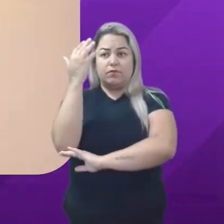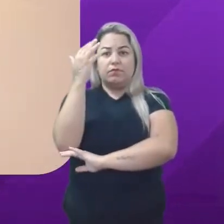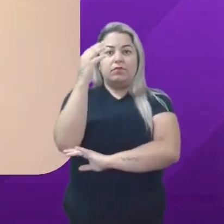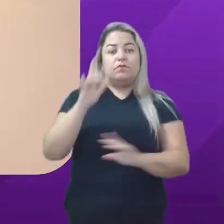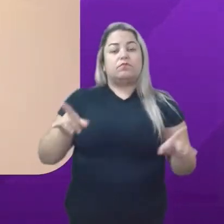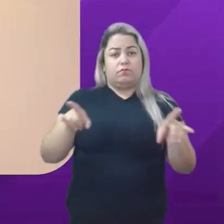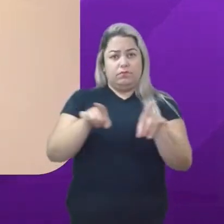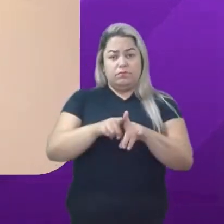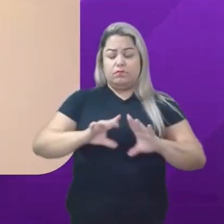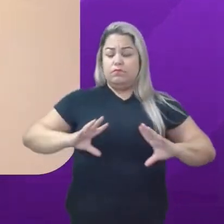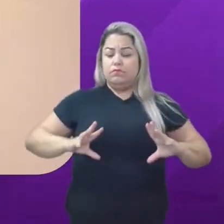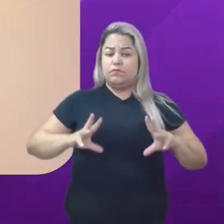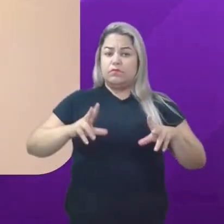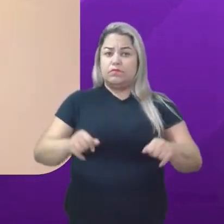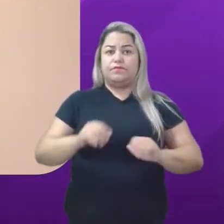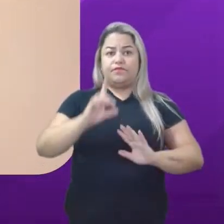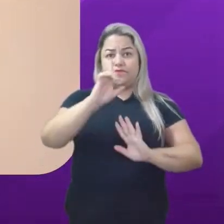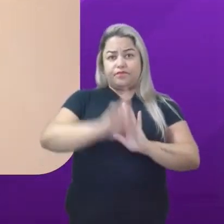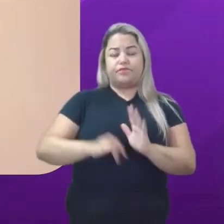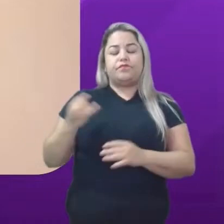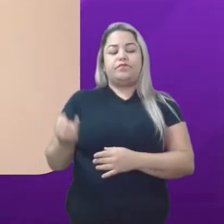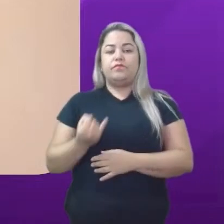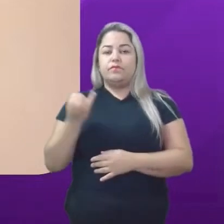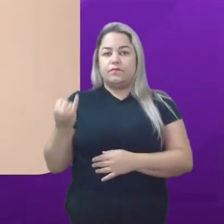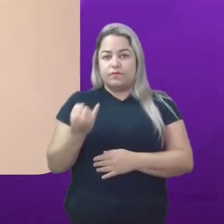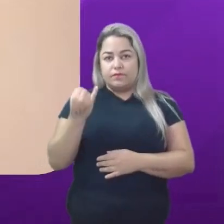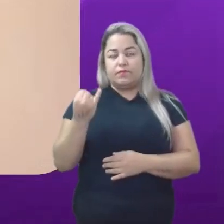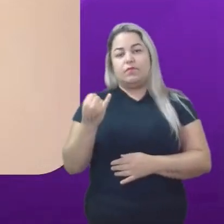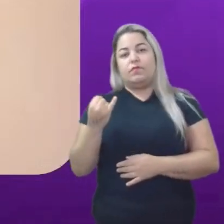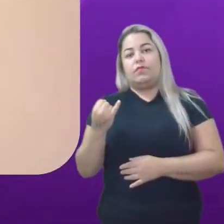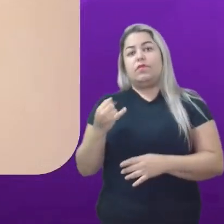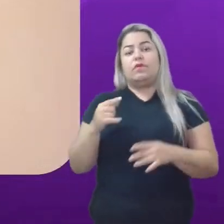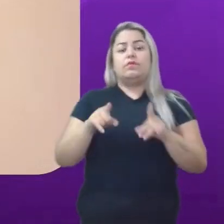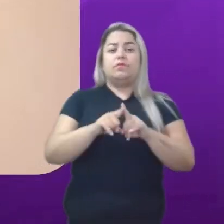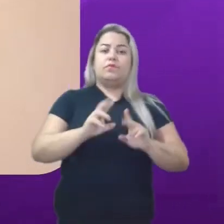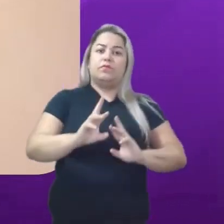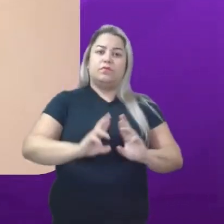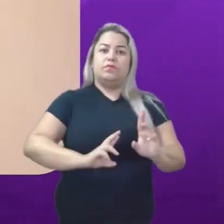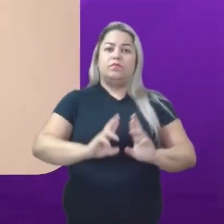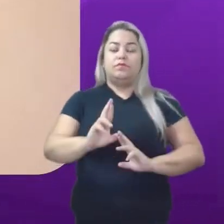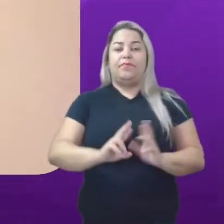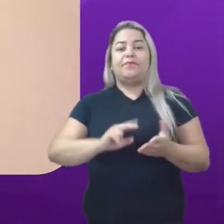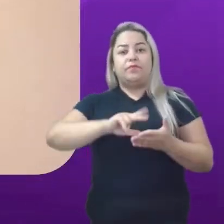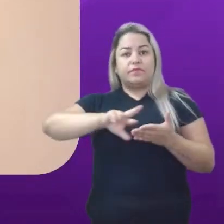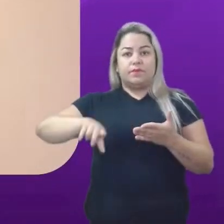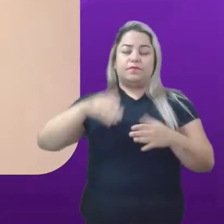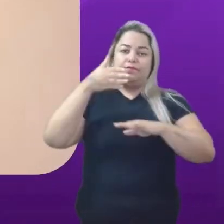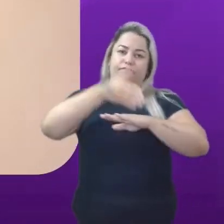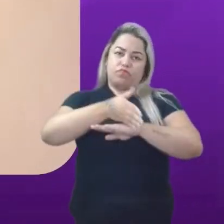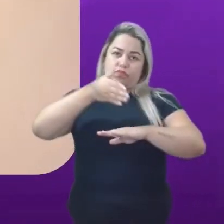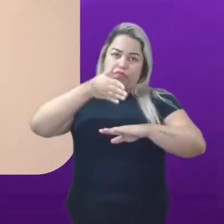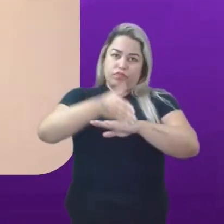Ele pega todos esses direitos fundamentais e forma essa relação de dignidade, de acesso